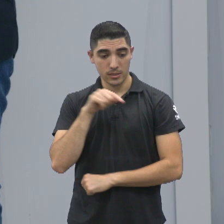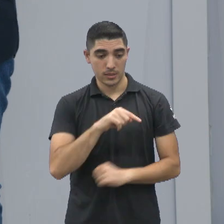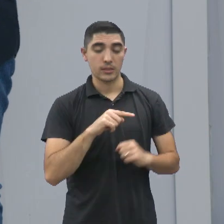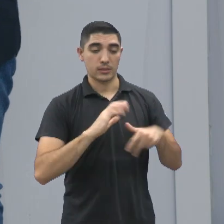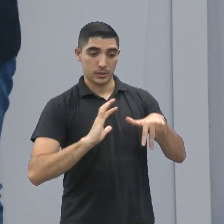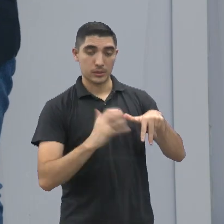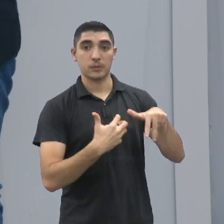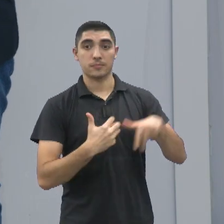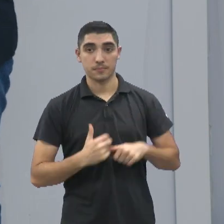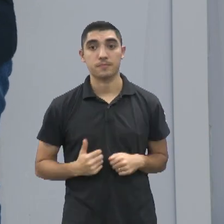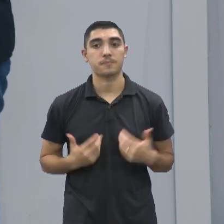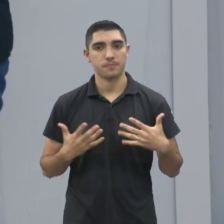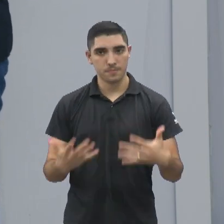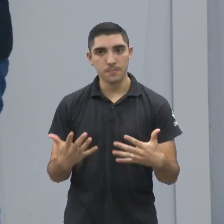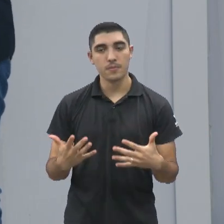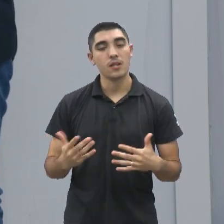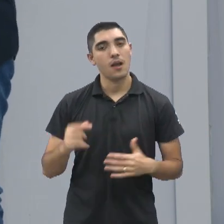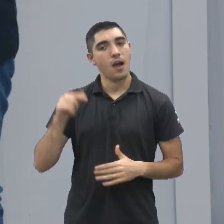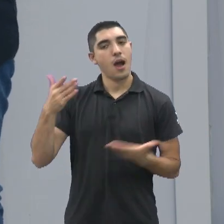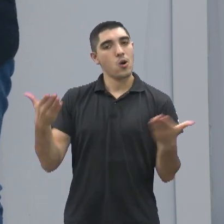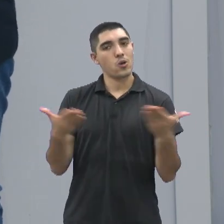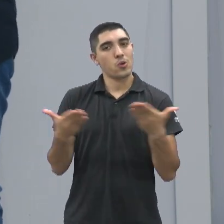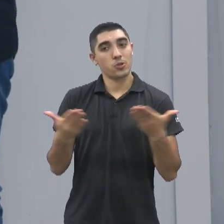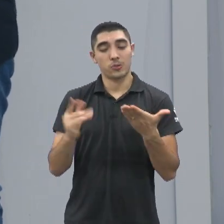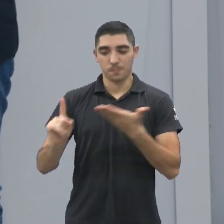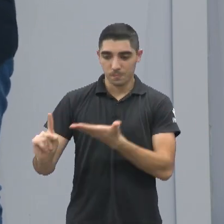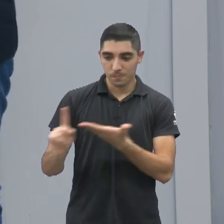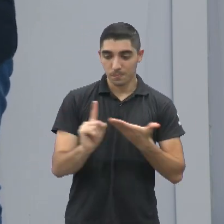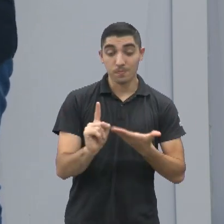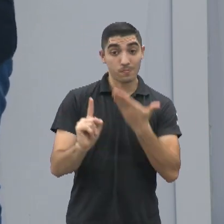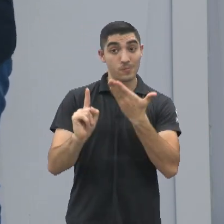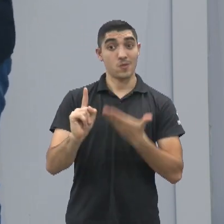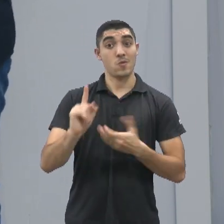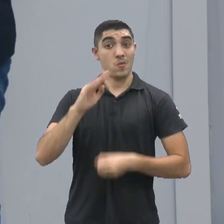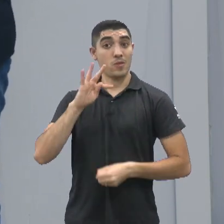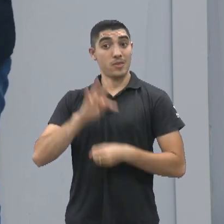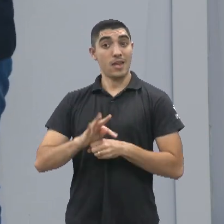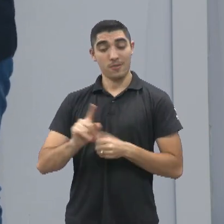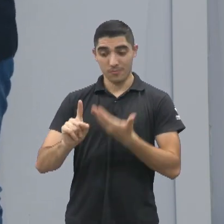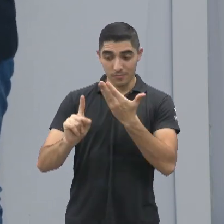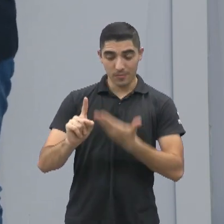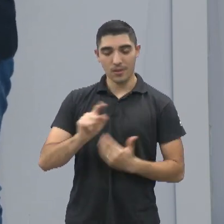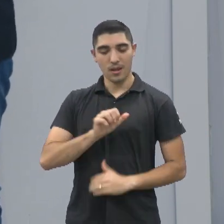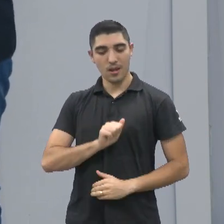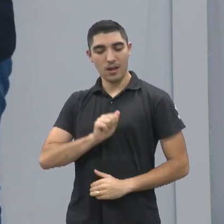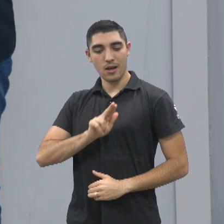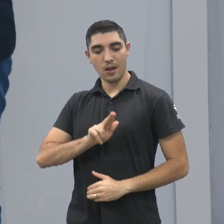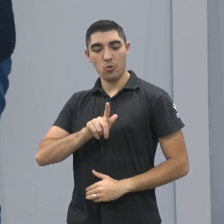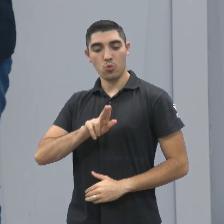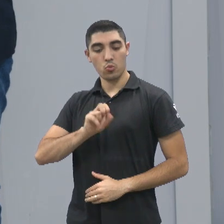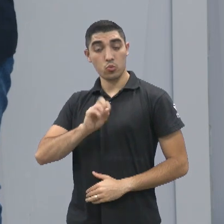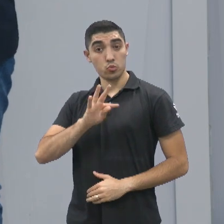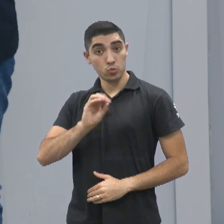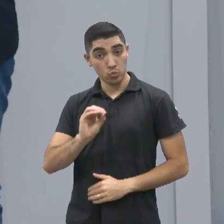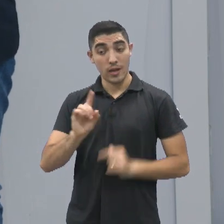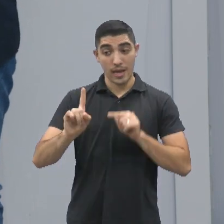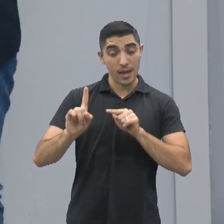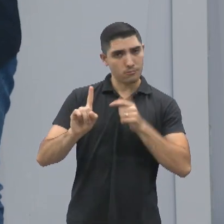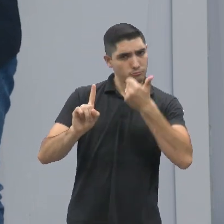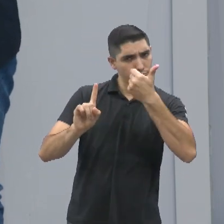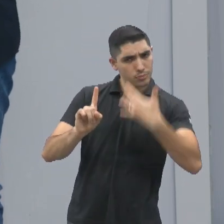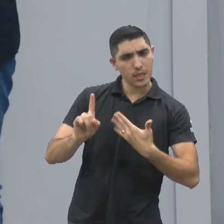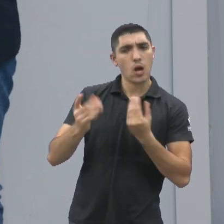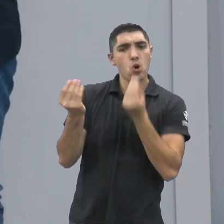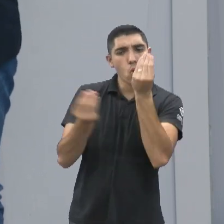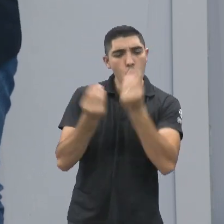gente trouxe aqui no estúdio do Hora do Esporte o técnico do Tigre do Vale, o Augusto Ambrogi, para falar sobre a equipe, a preparação e,